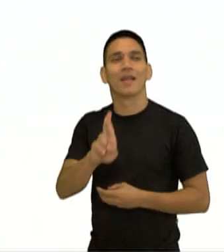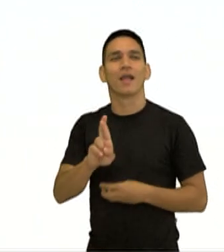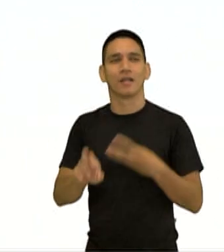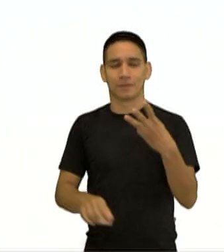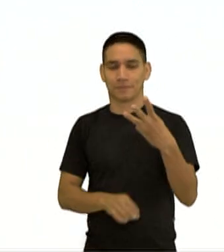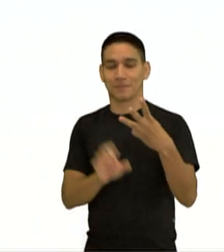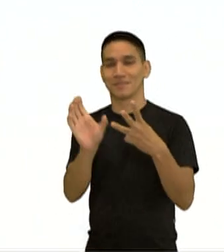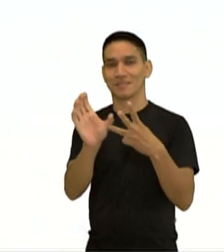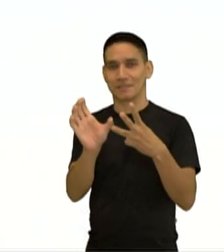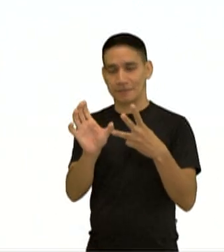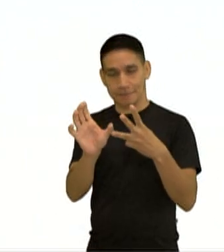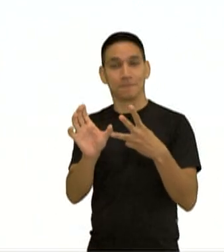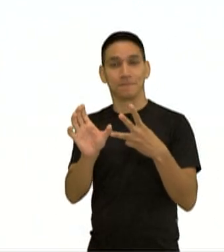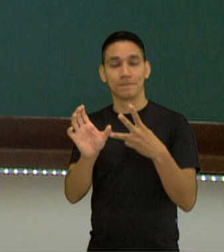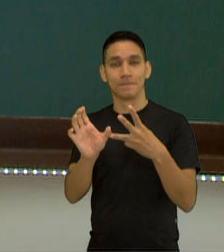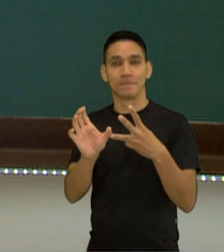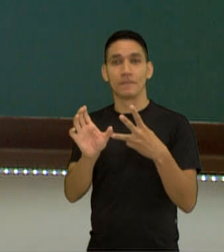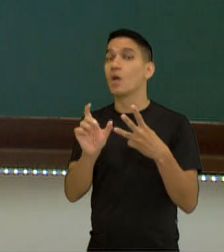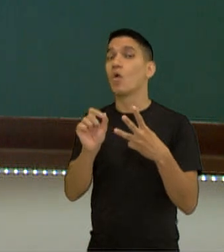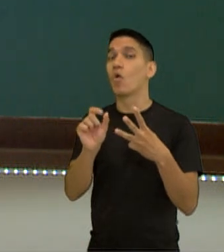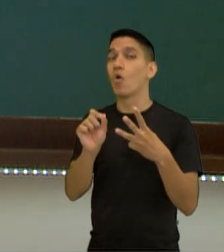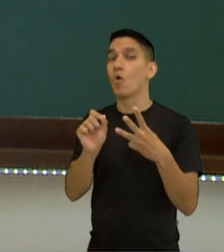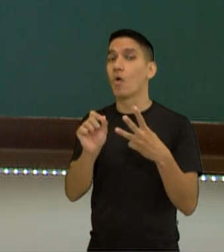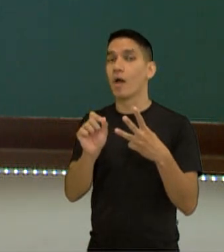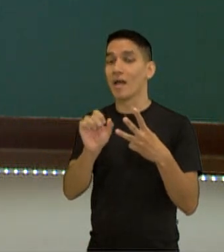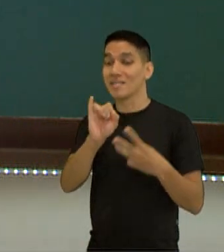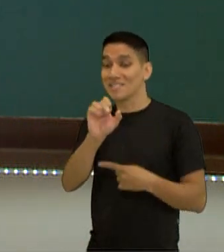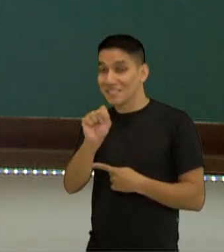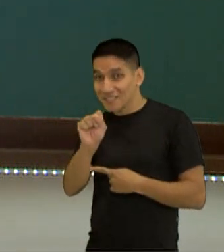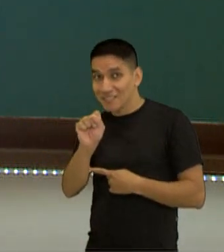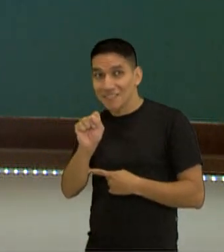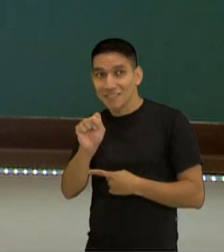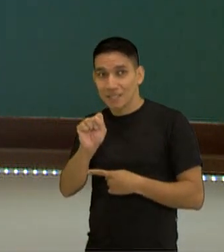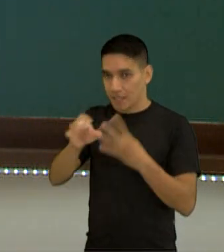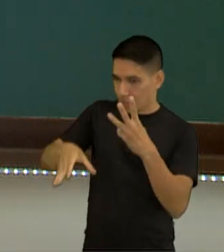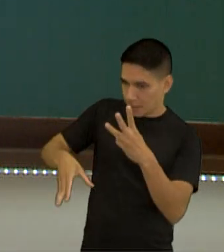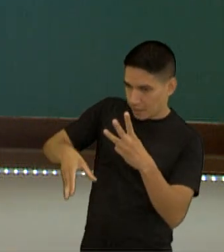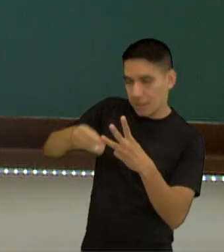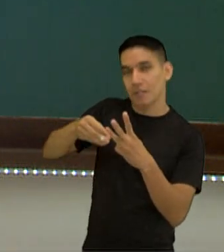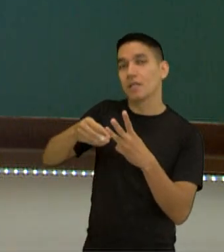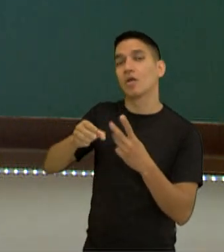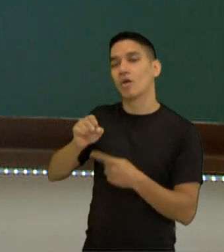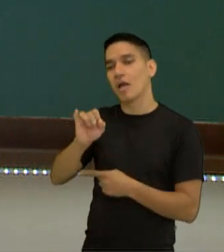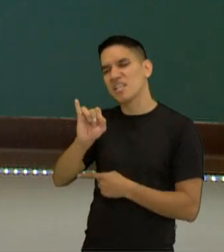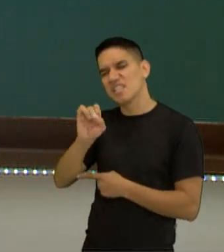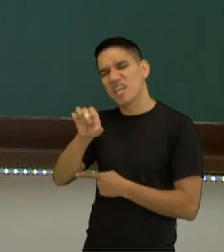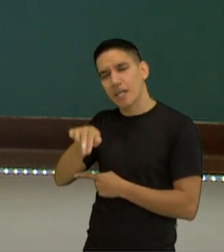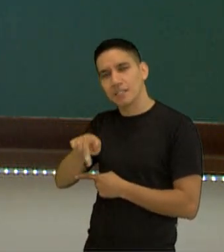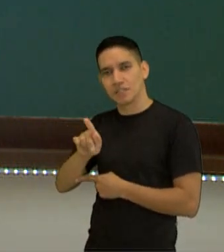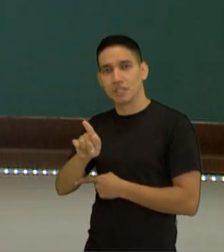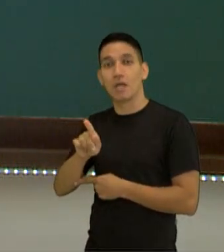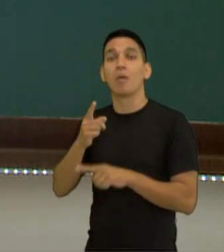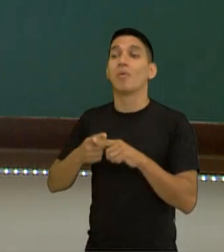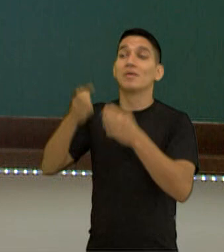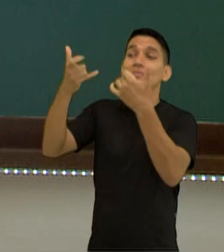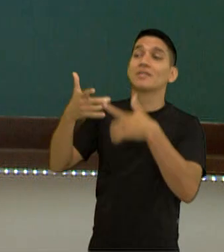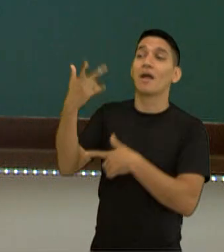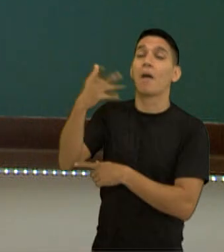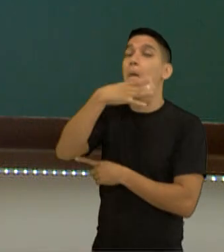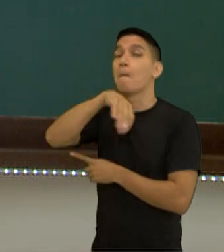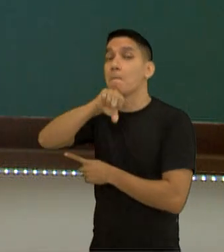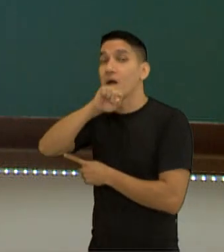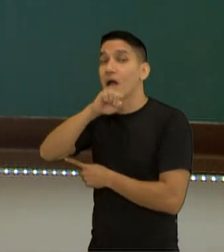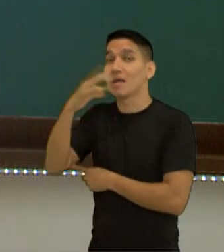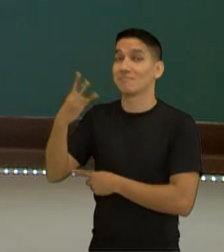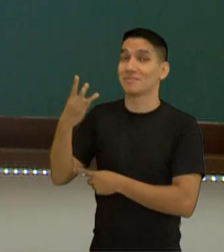teaching me. Não, ainda não, mas meu pai está me ensinando. No caso, como estamos falando do pai da pessoa, terceira